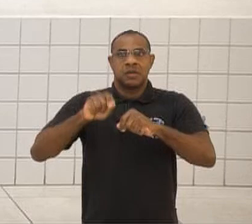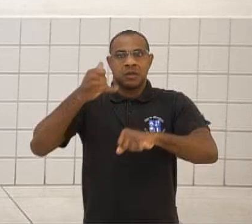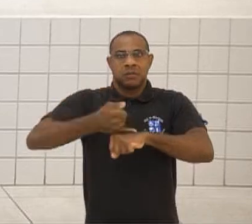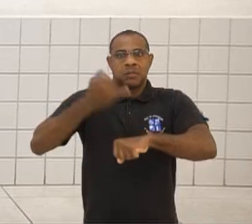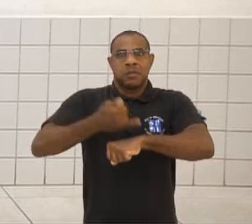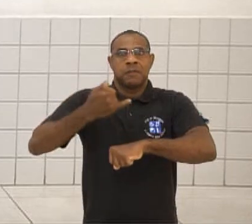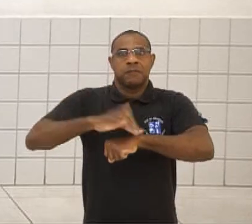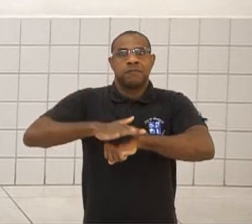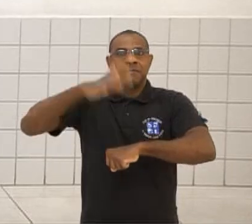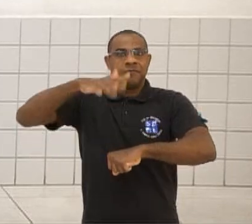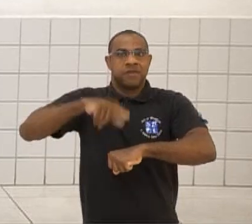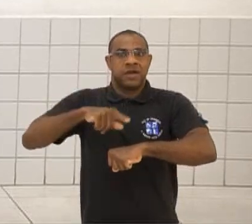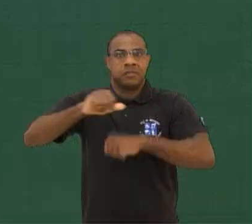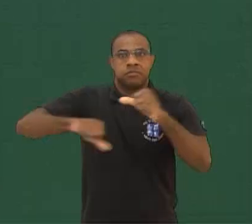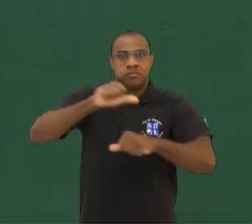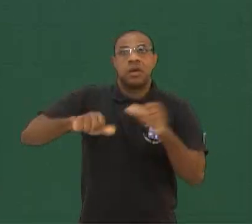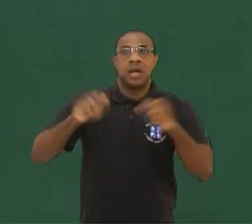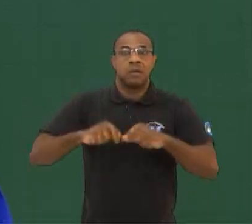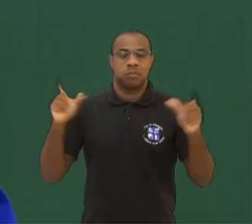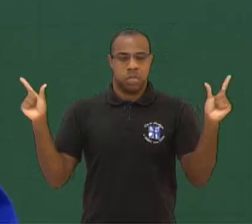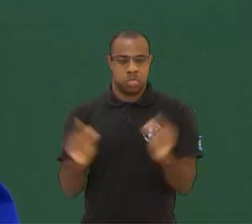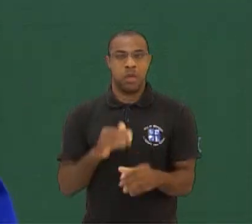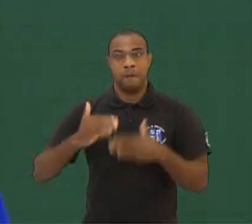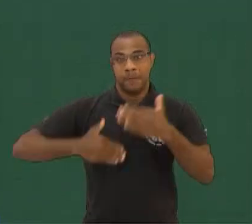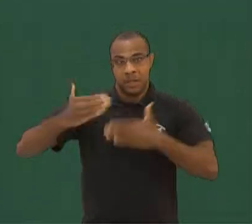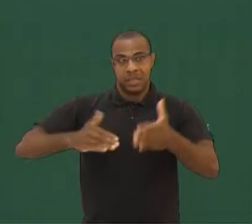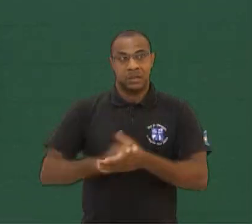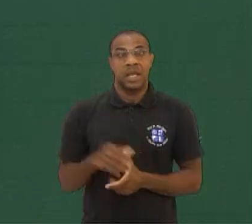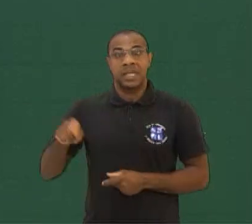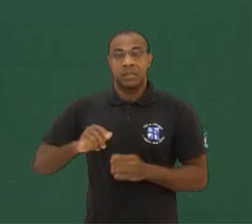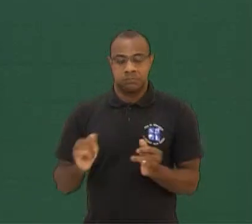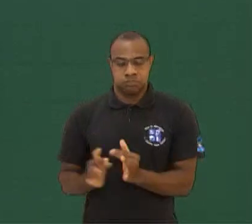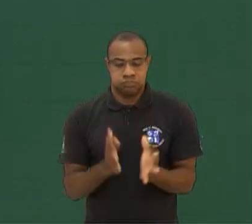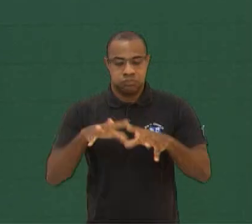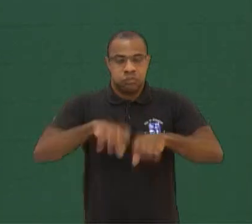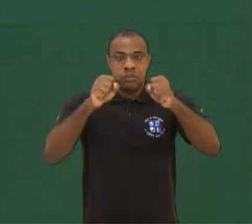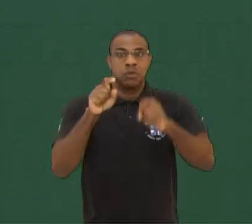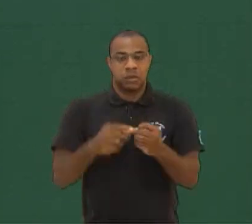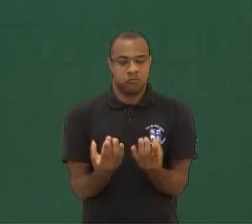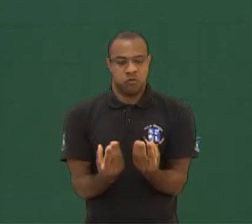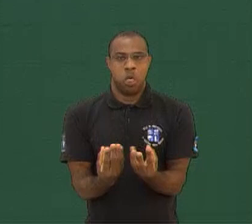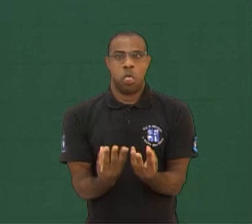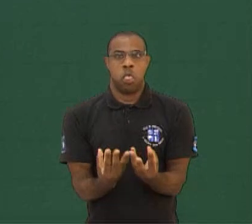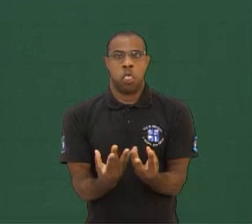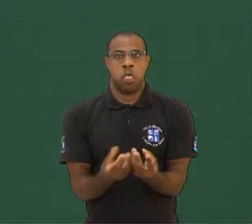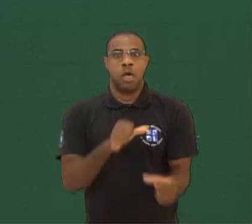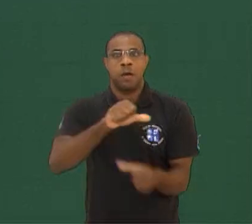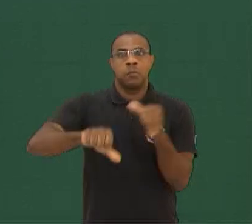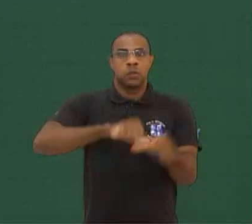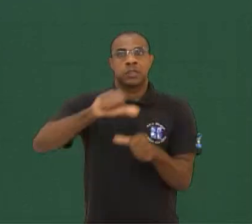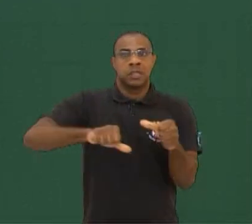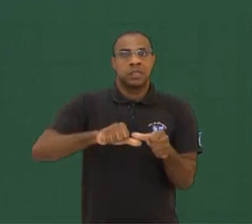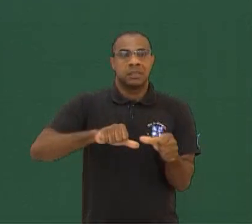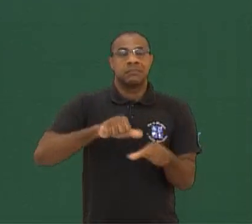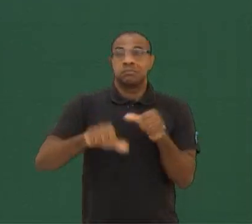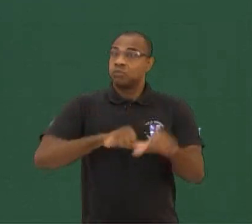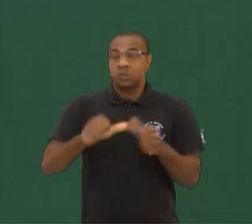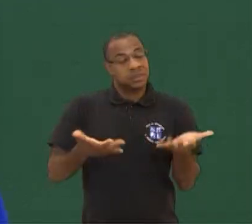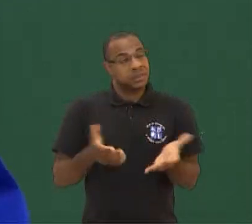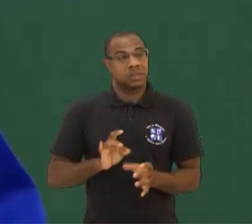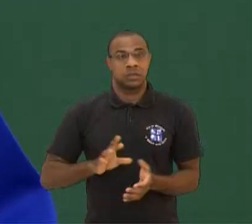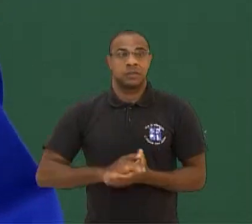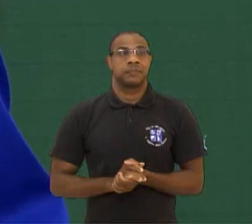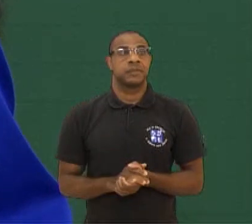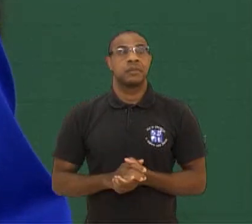metal do ferro, é um processo de oxirredução. Aqui a gente está falando de ebulição, que é ferver, mudança de estado físico, é uma reação física, ok?